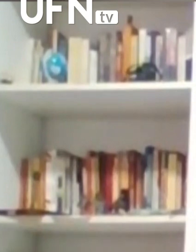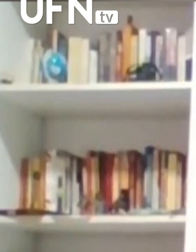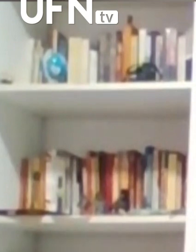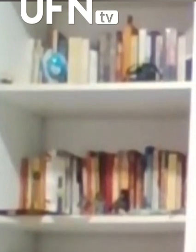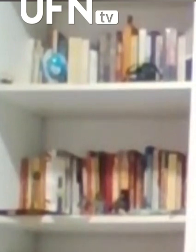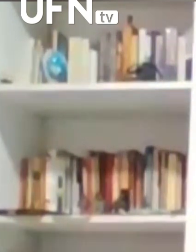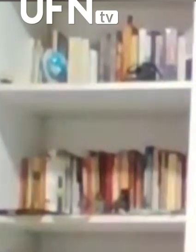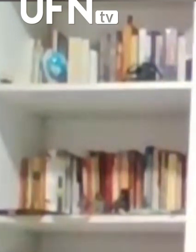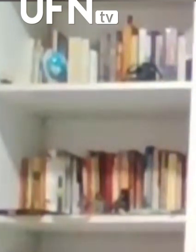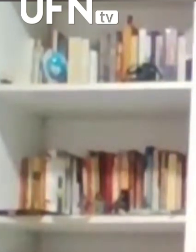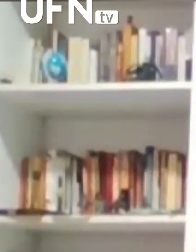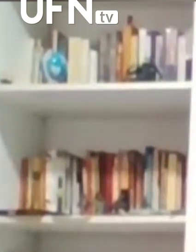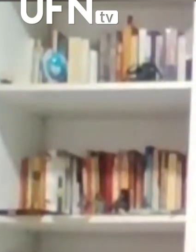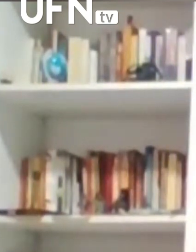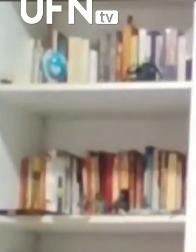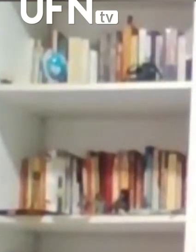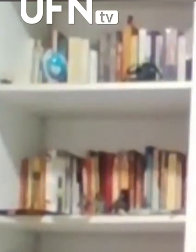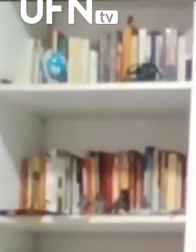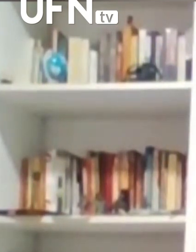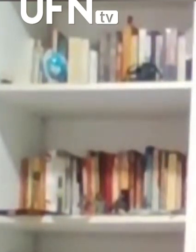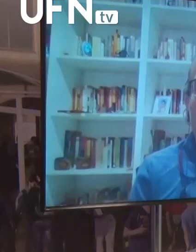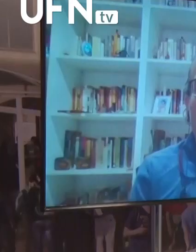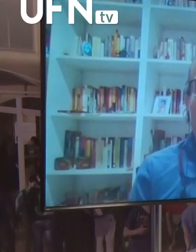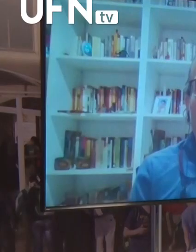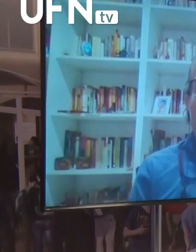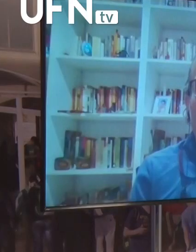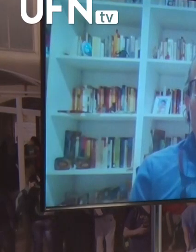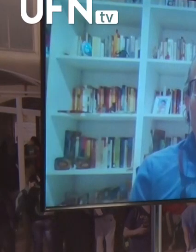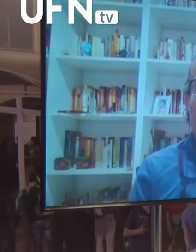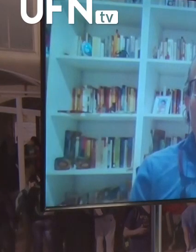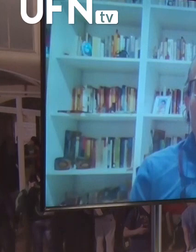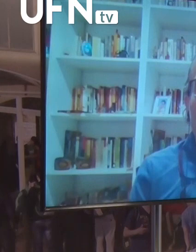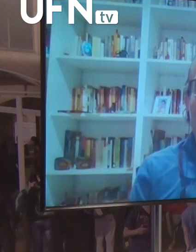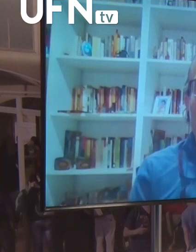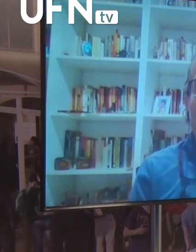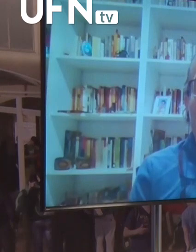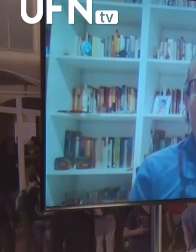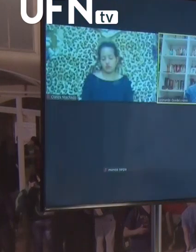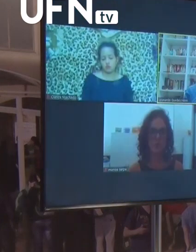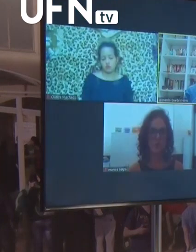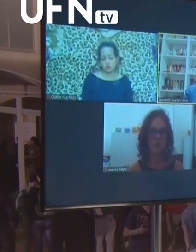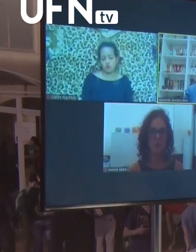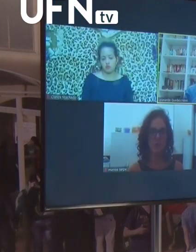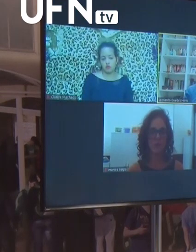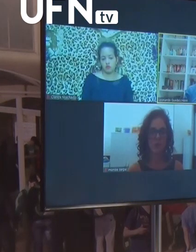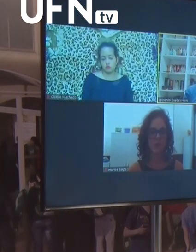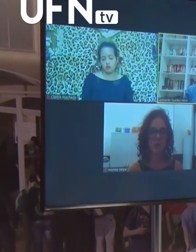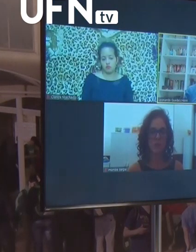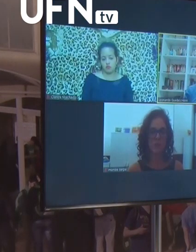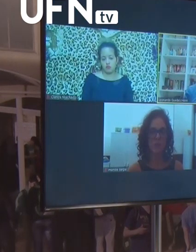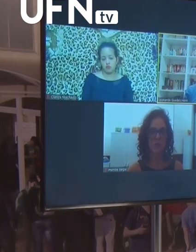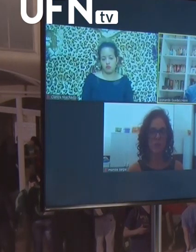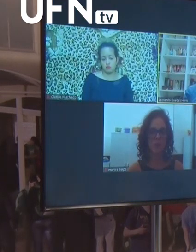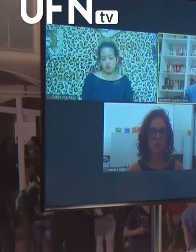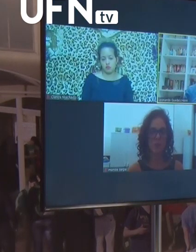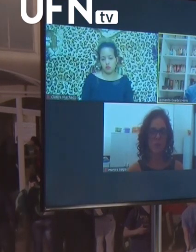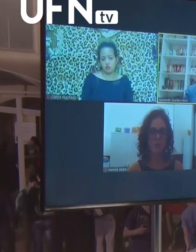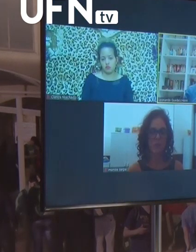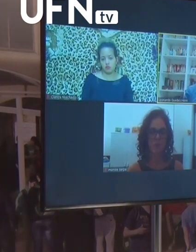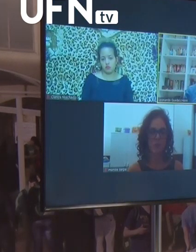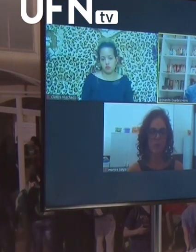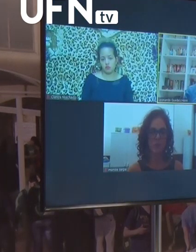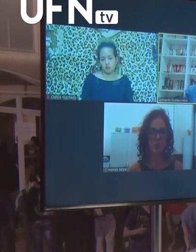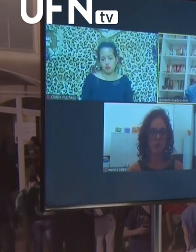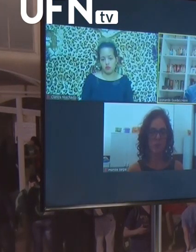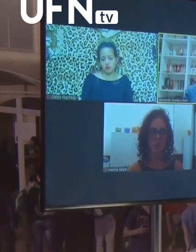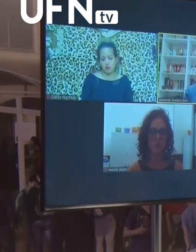discurso também essa presença negra na universidade. Como eu falei, é um legado de 4 séculos de escravidão. Não